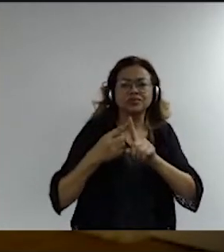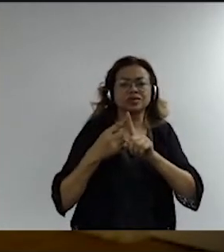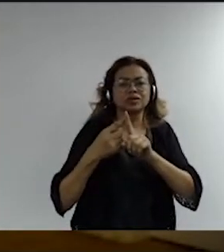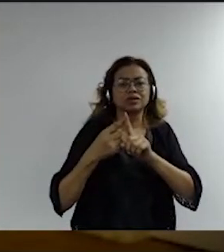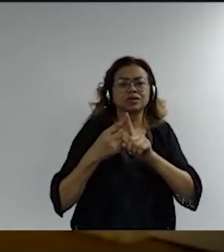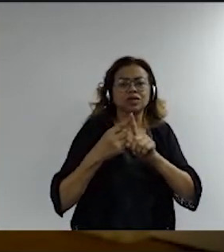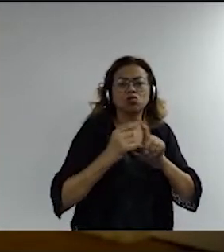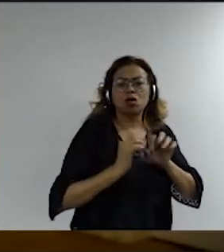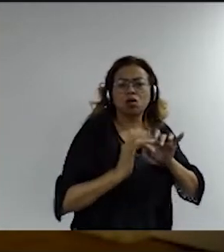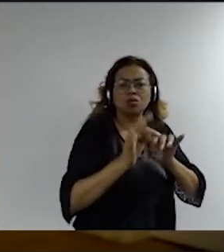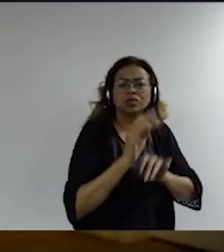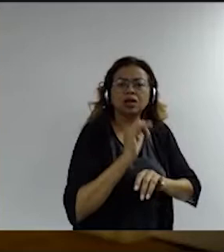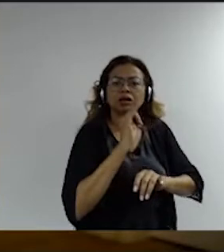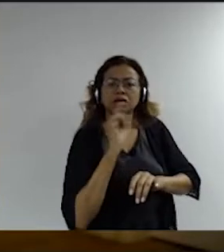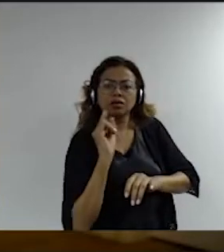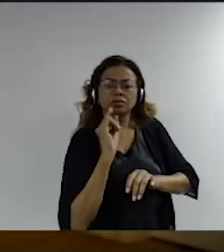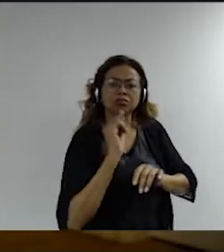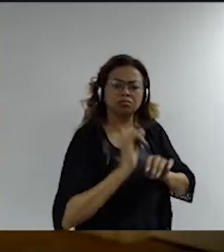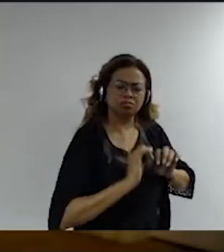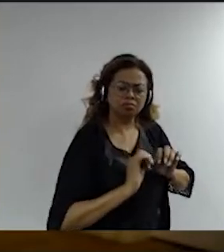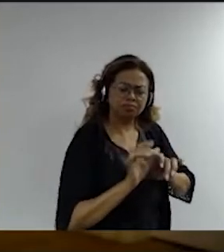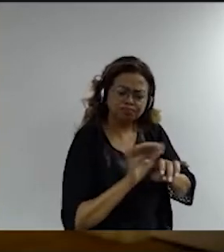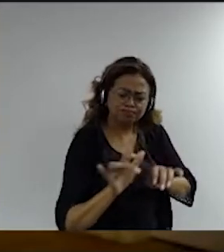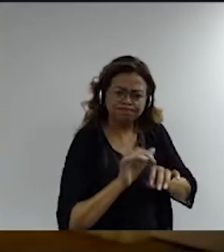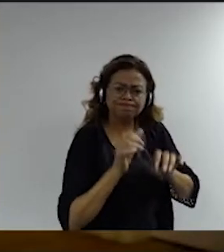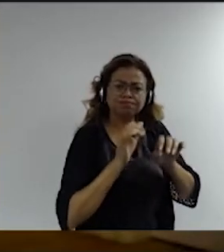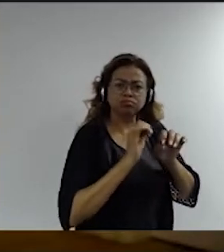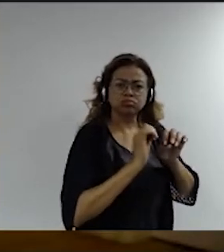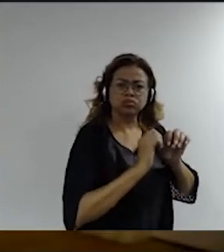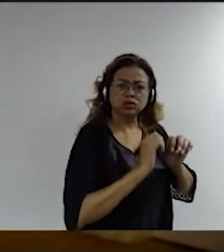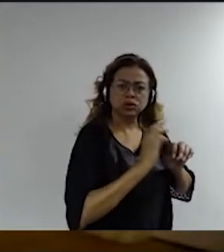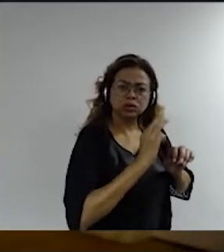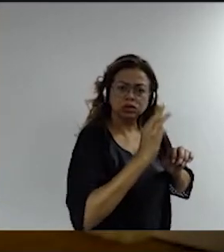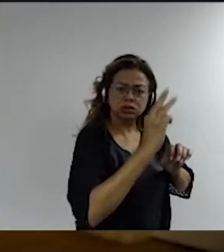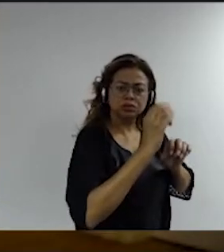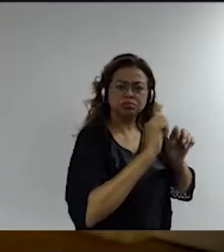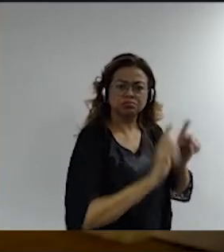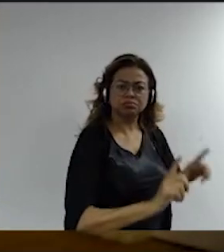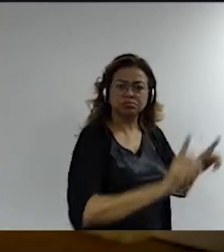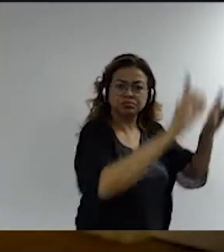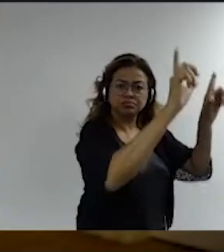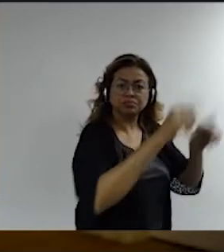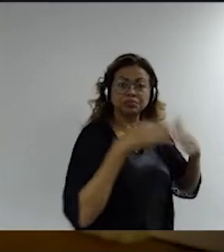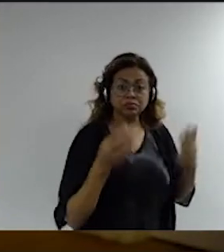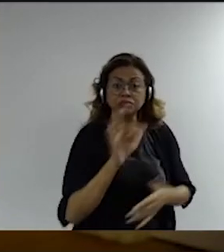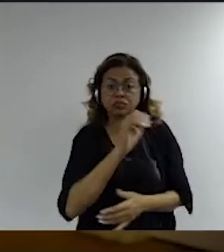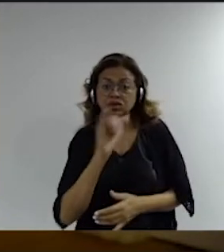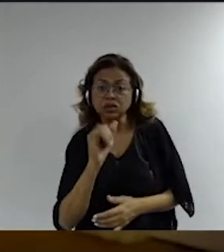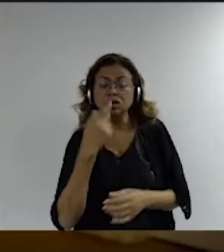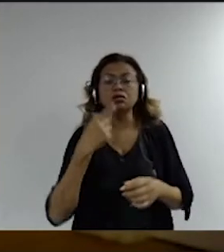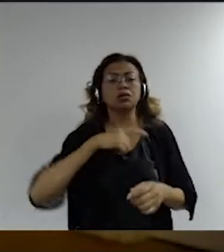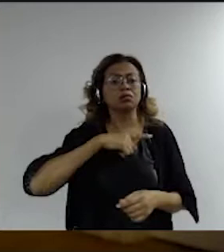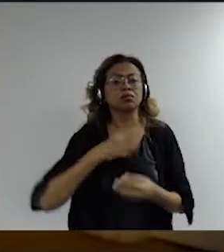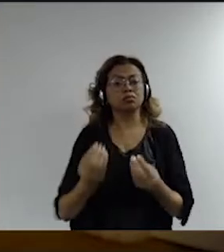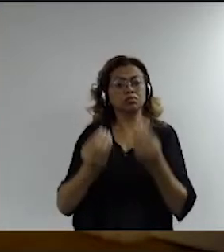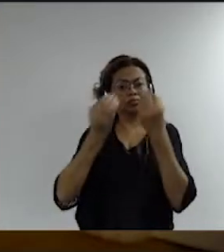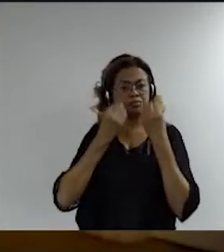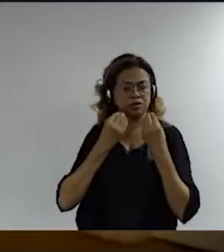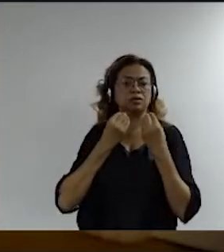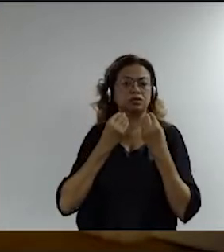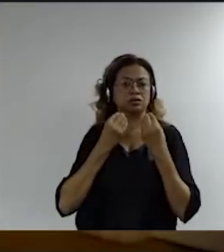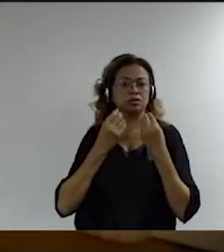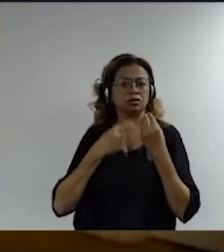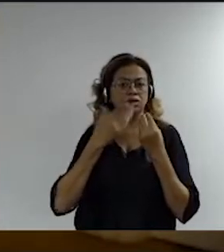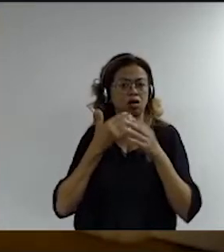da informação. Mas a tecnologia da informação é que tem propiciado, e agora